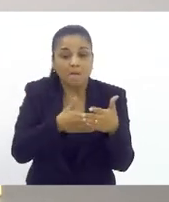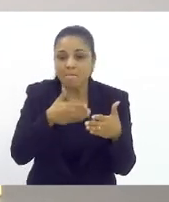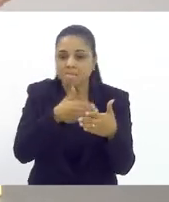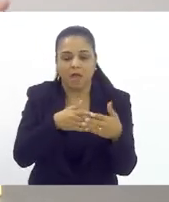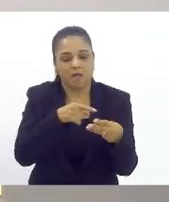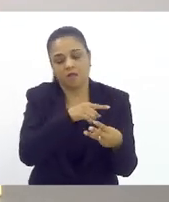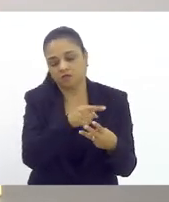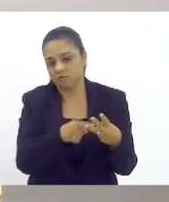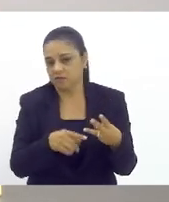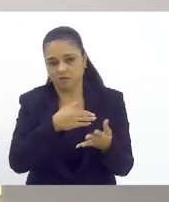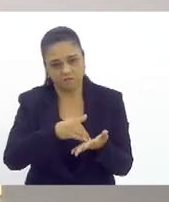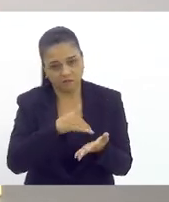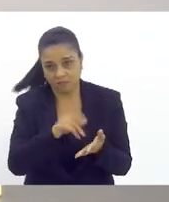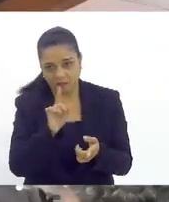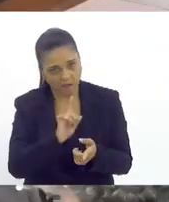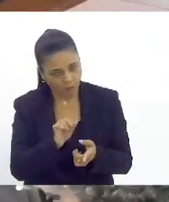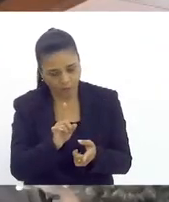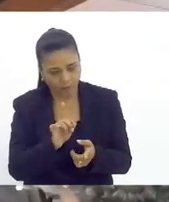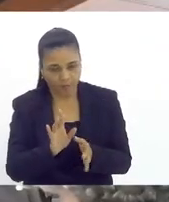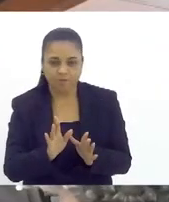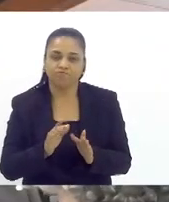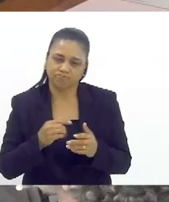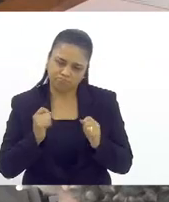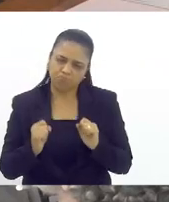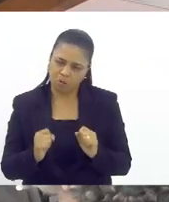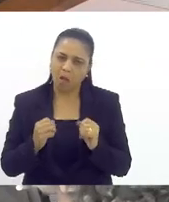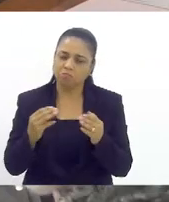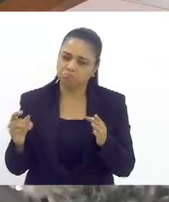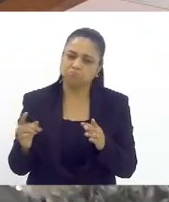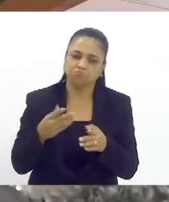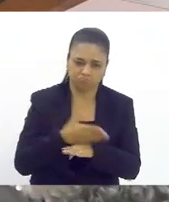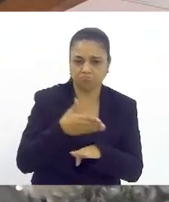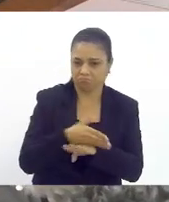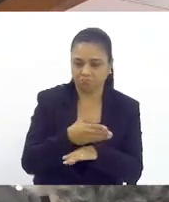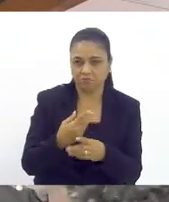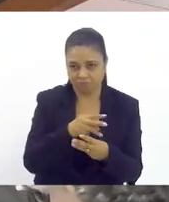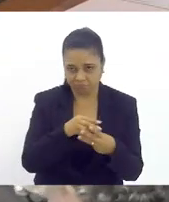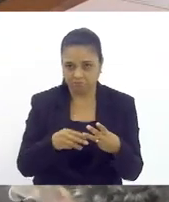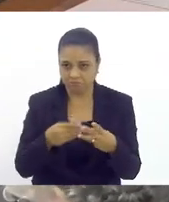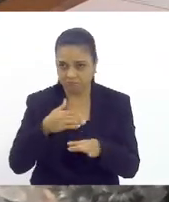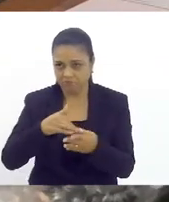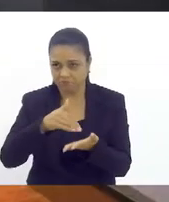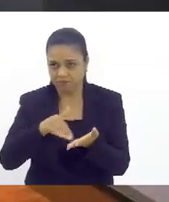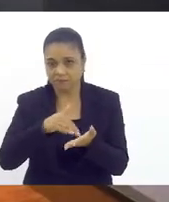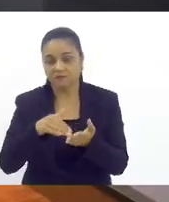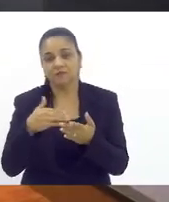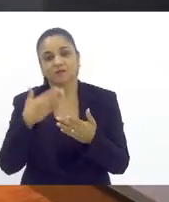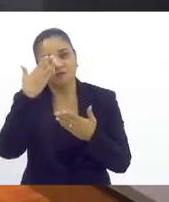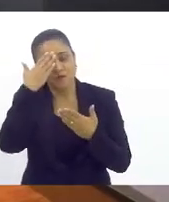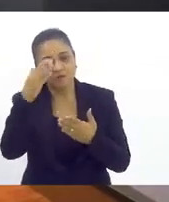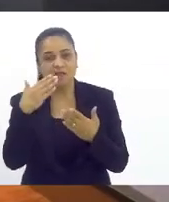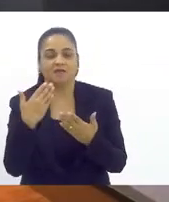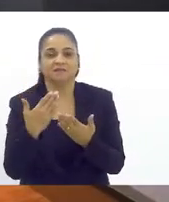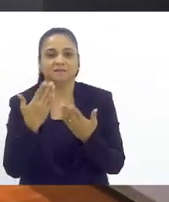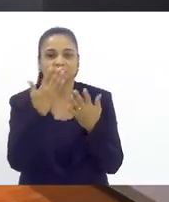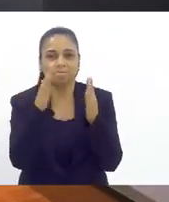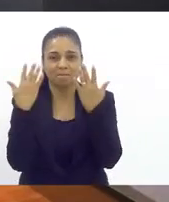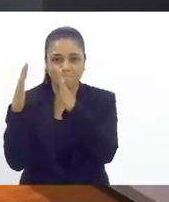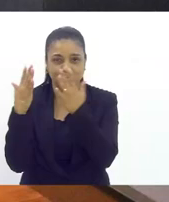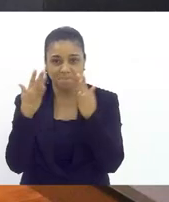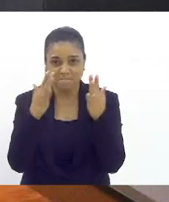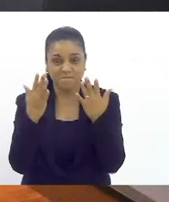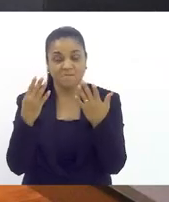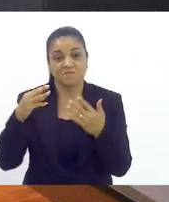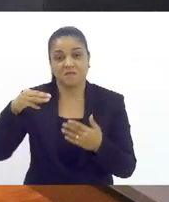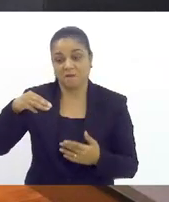três secretarias só queria esclarecer esse ponto também então acho que Ô Marie bom a gente